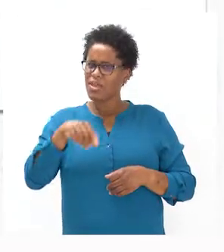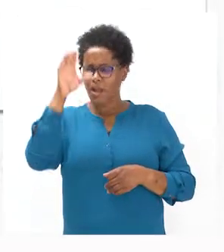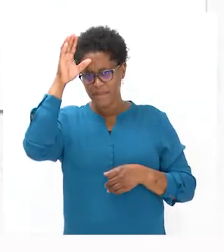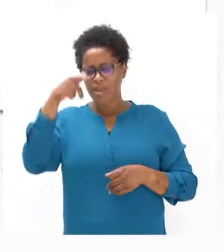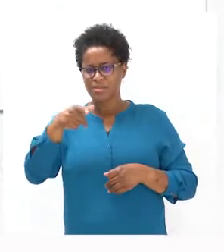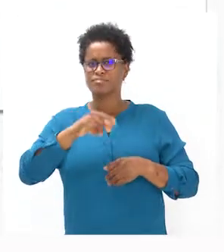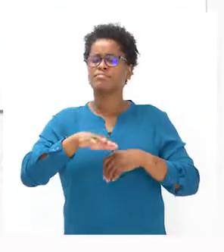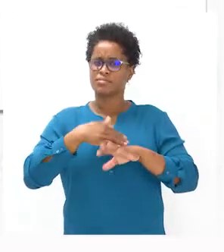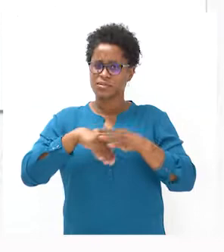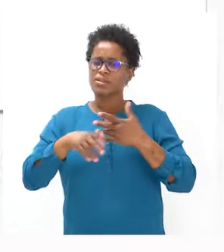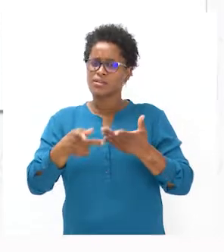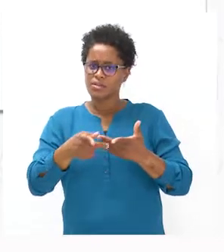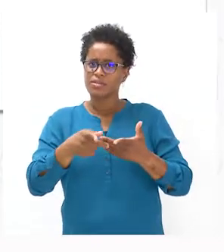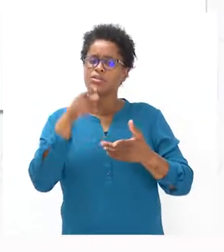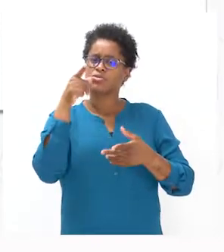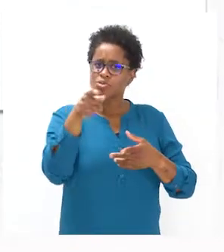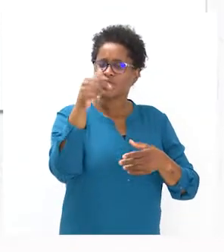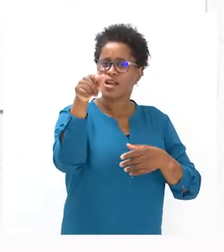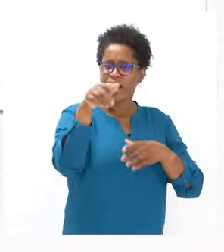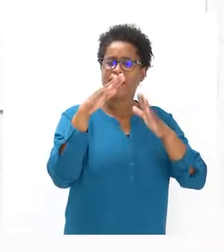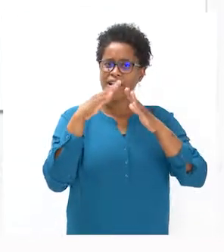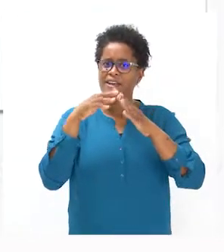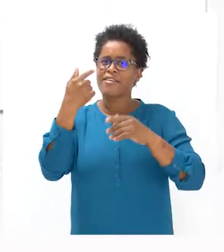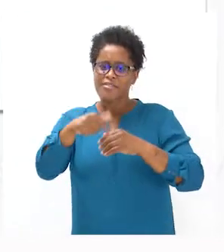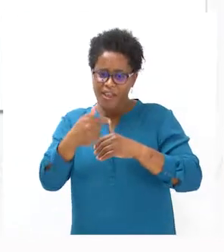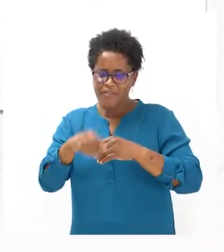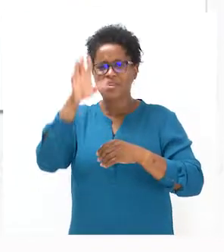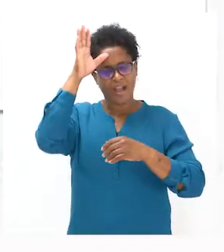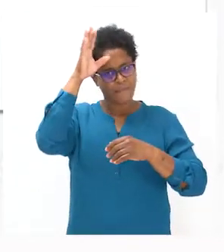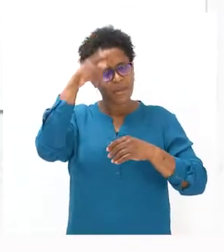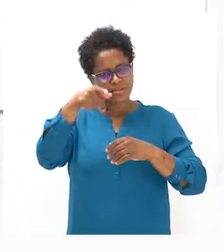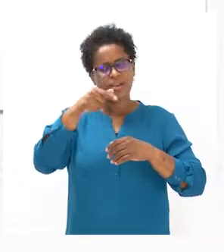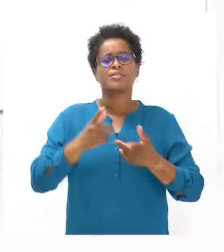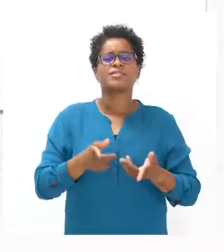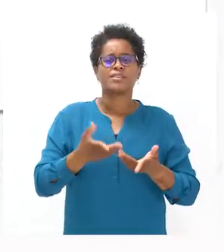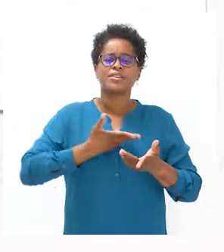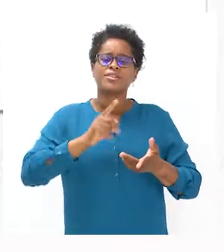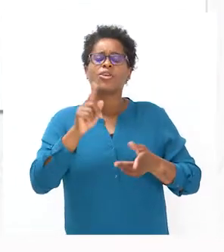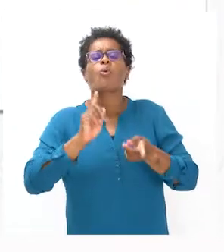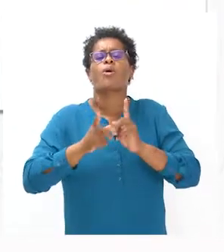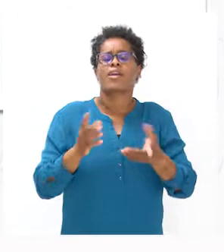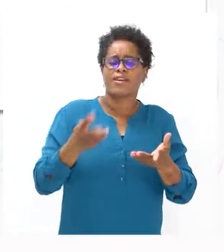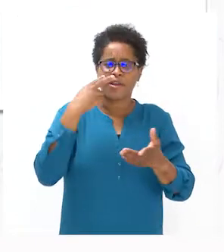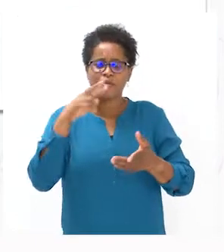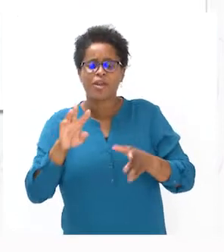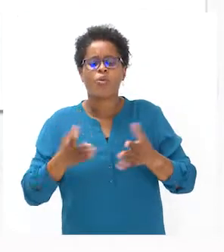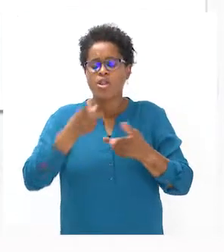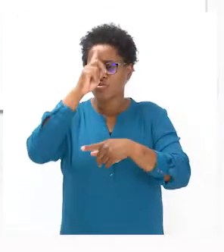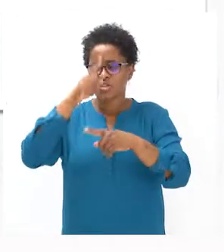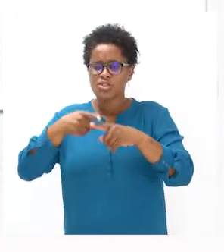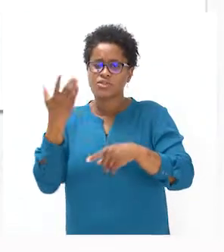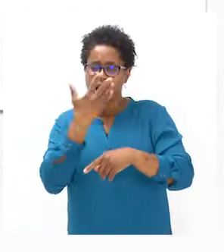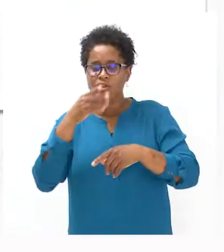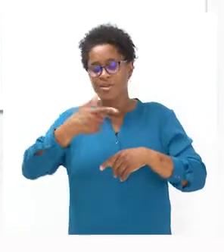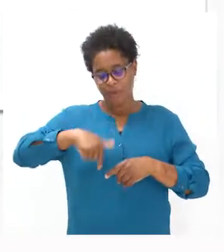de... Tu que estás aí em casa, deves ser capaz de... Vamos ver de o quê? Quais são os objetivos da nossa